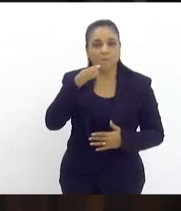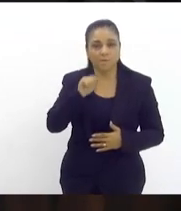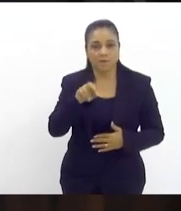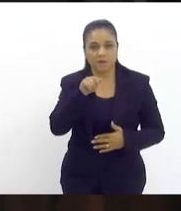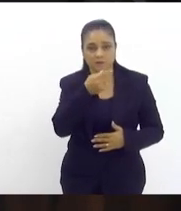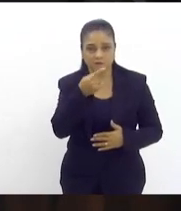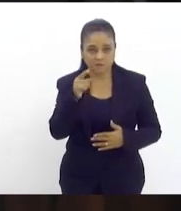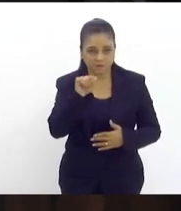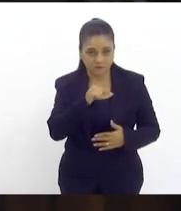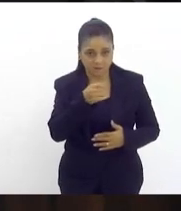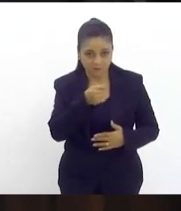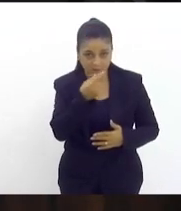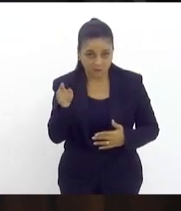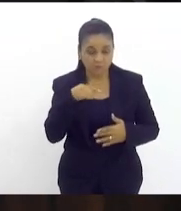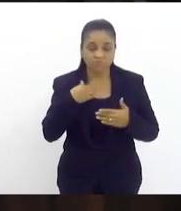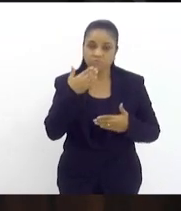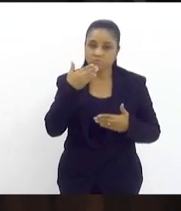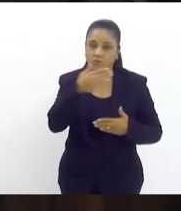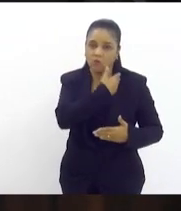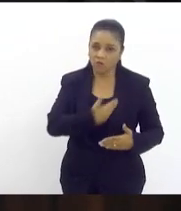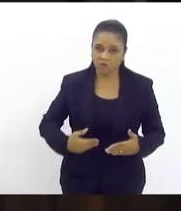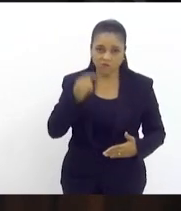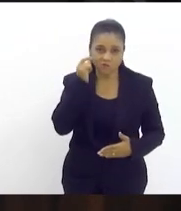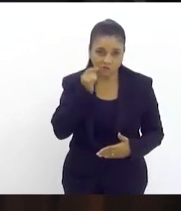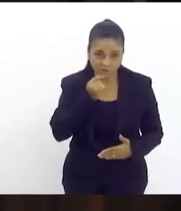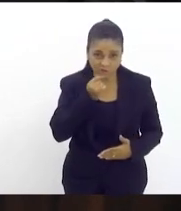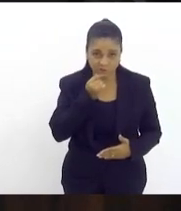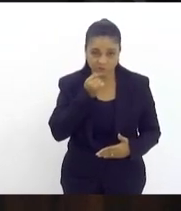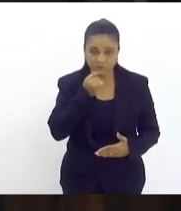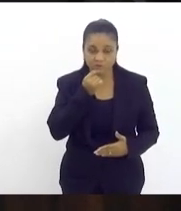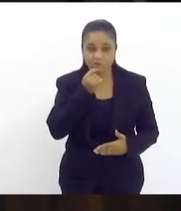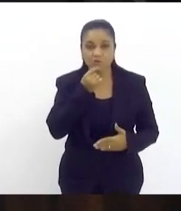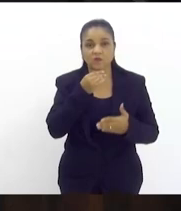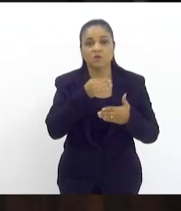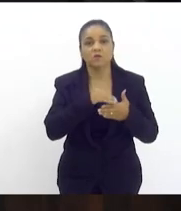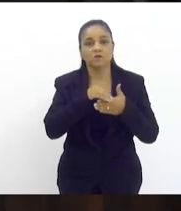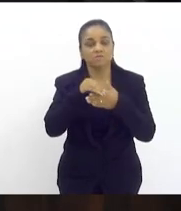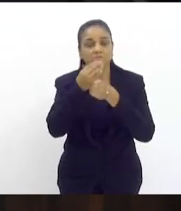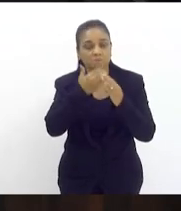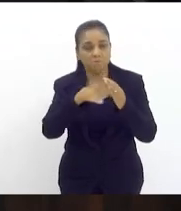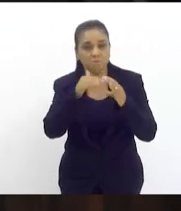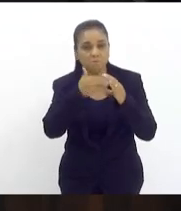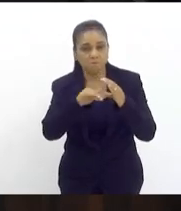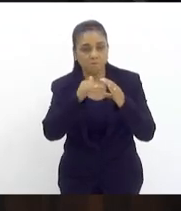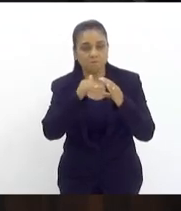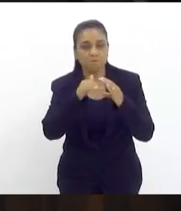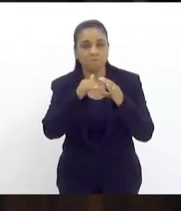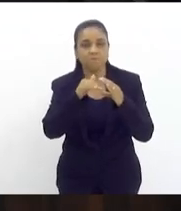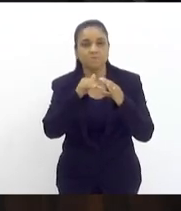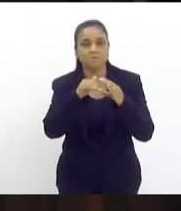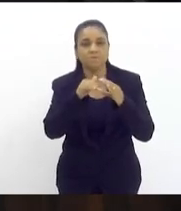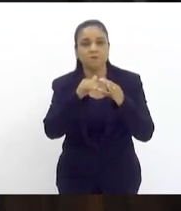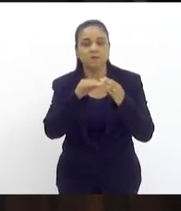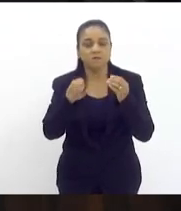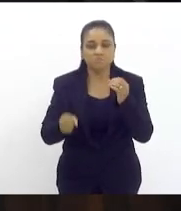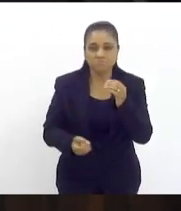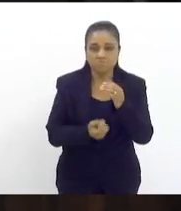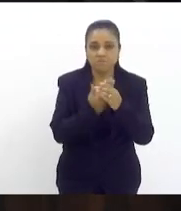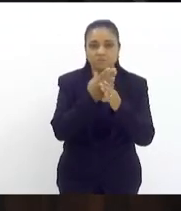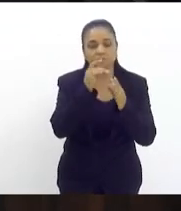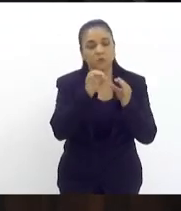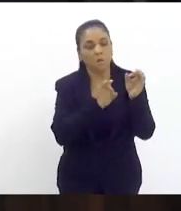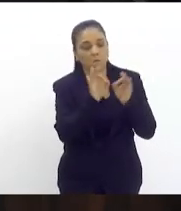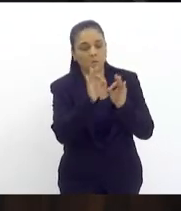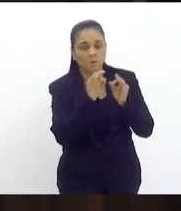ao excelentíssimo senhor governador do Estado do Rio de Janeiro, Cláudio Castro, o envio de mensagem dispondo sobre a implantação do programa